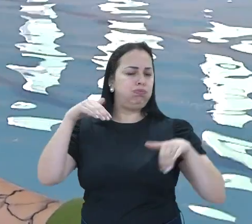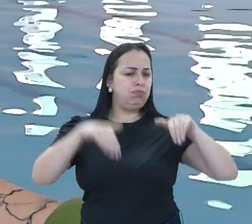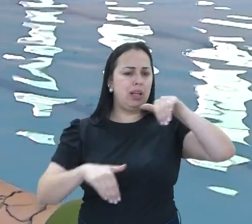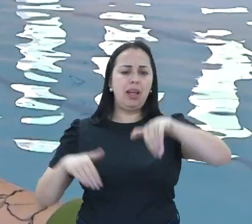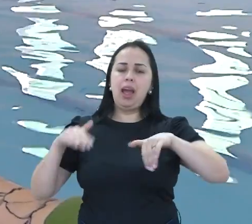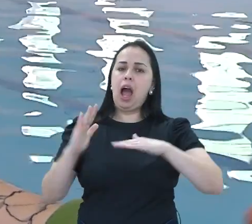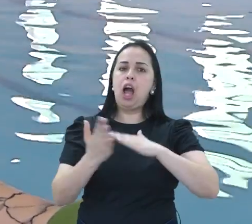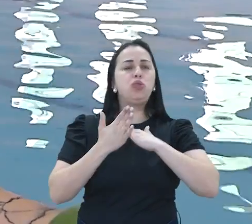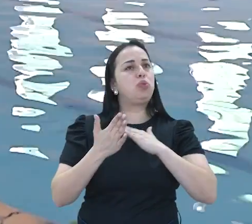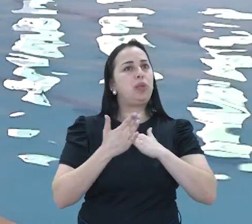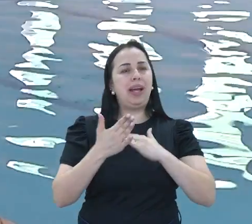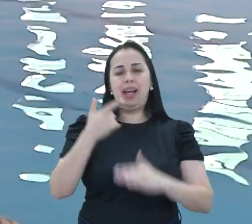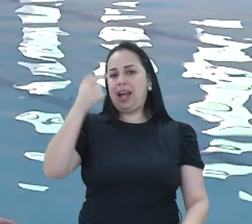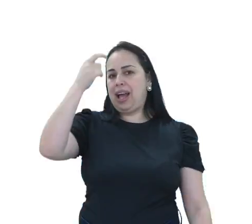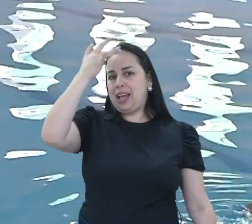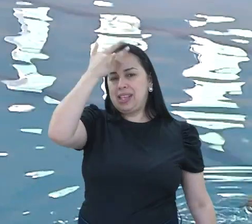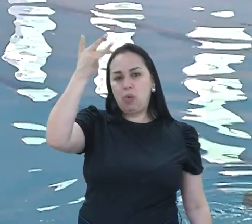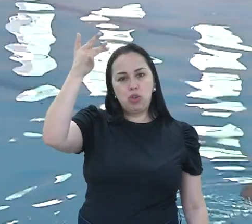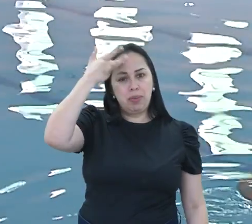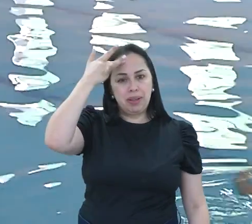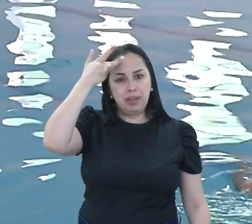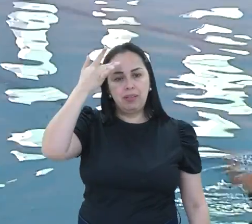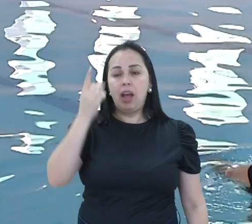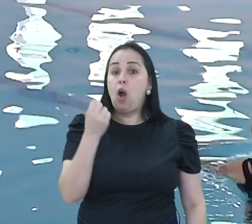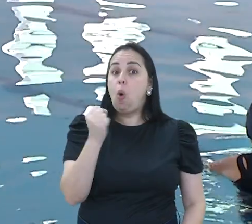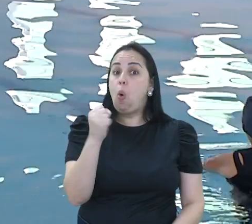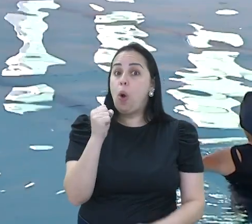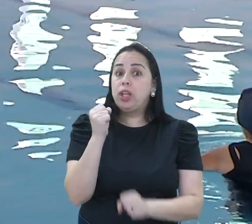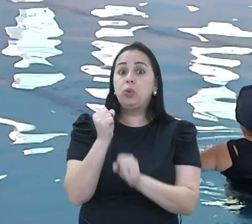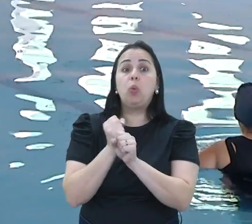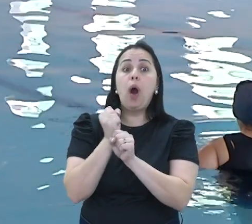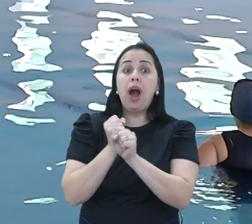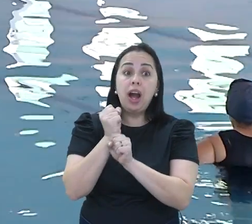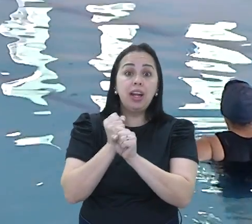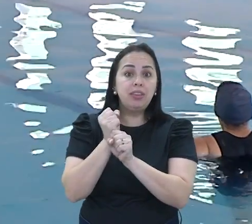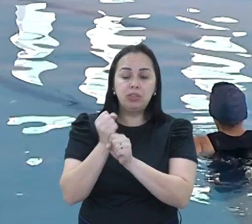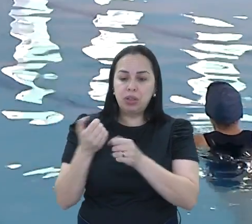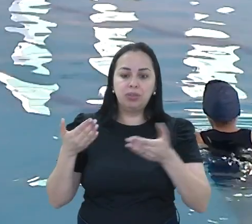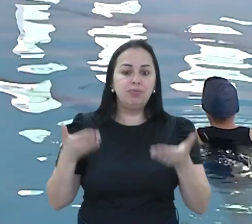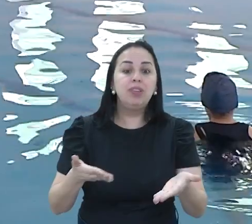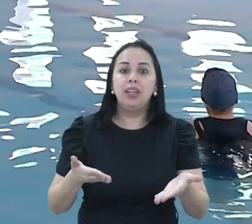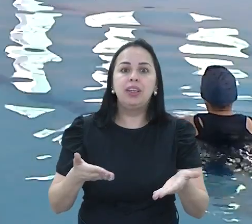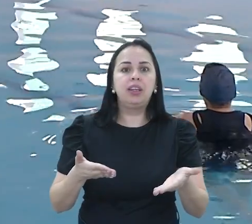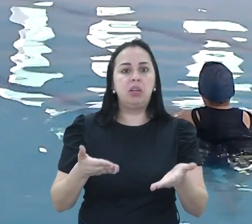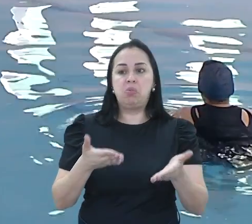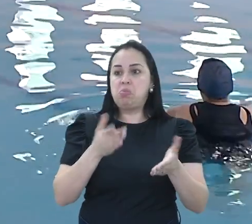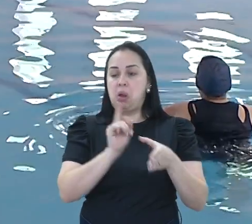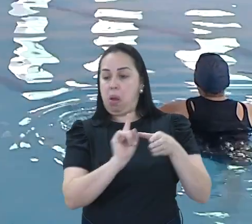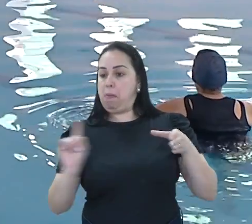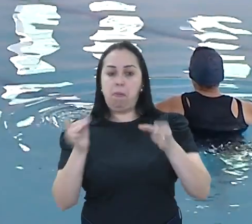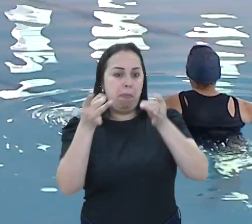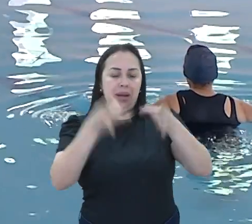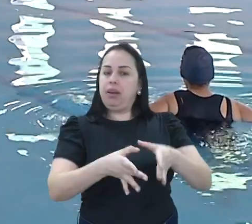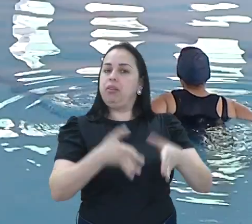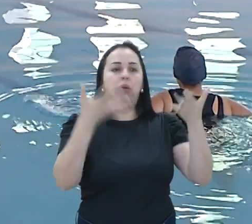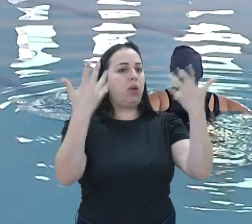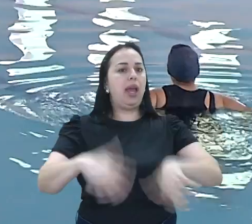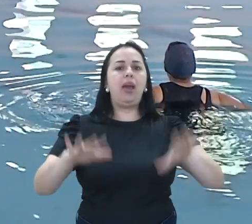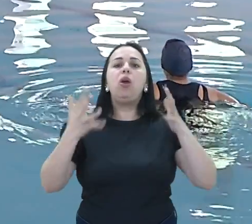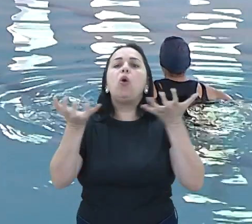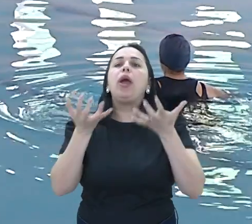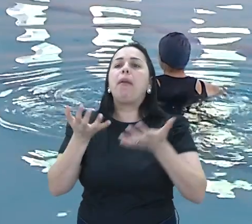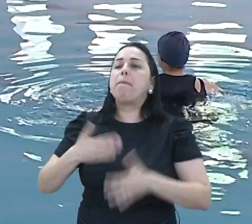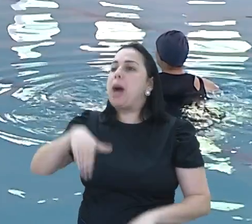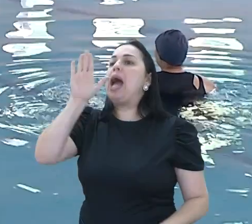o melhor para a saúde mental. Eu faz 7 anos, 8 anos que eu estou aqui. Não quero sair, não. Quero